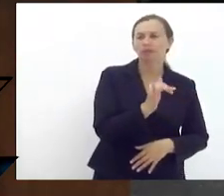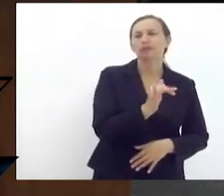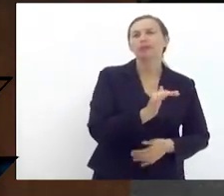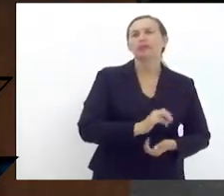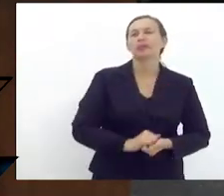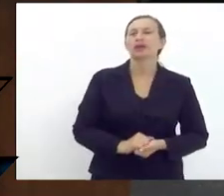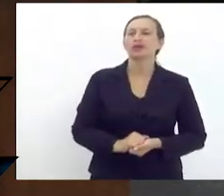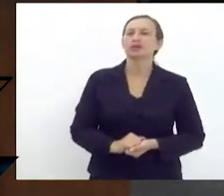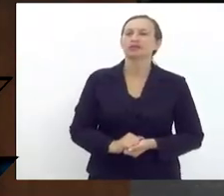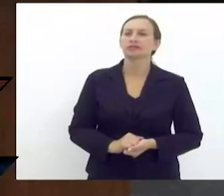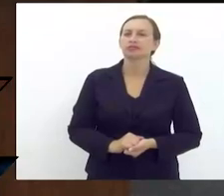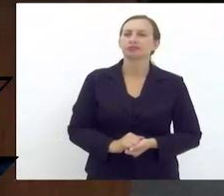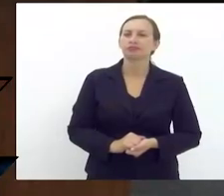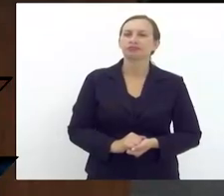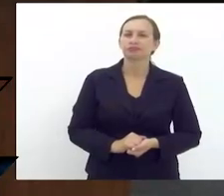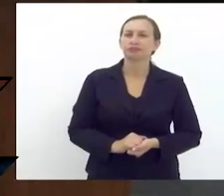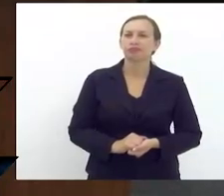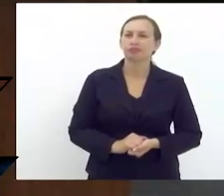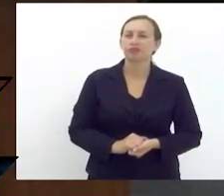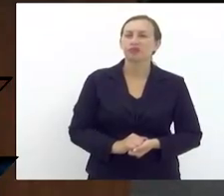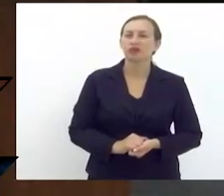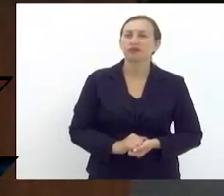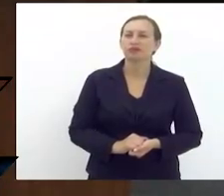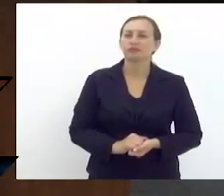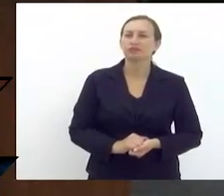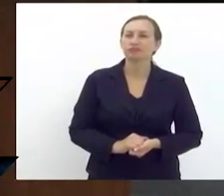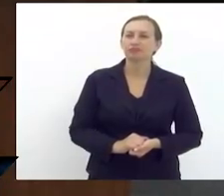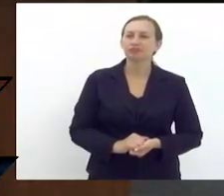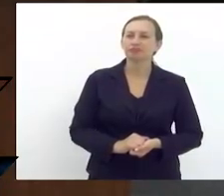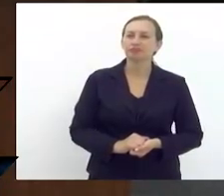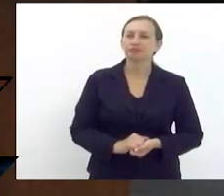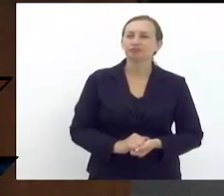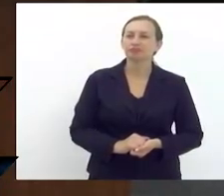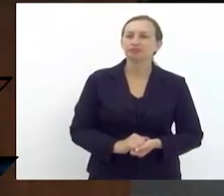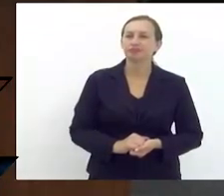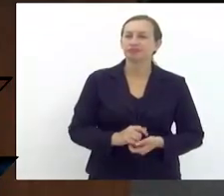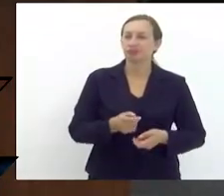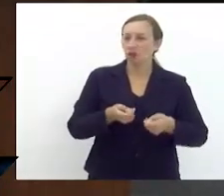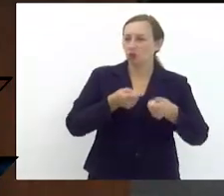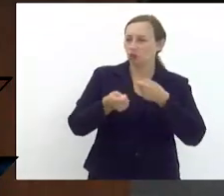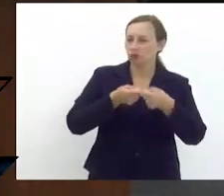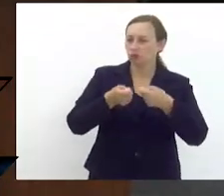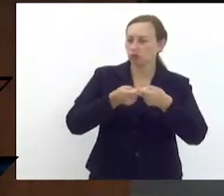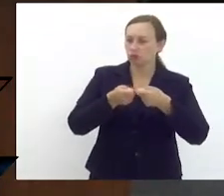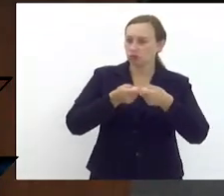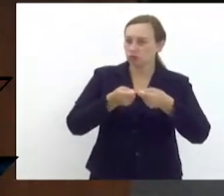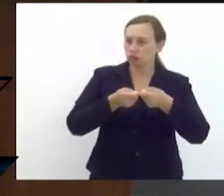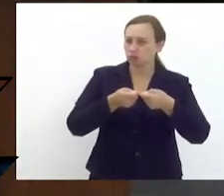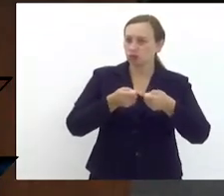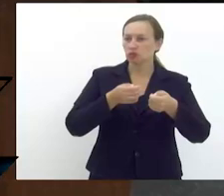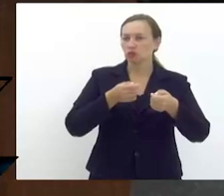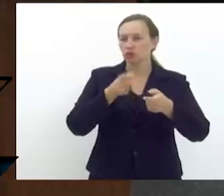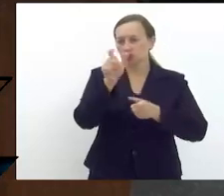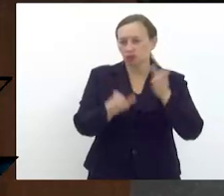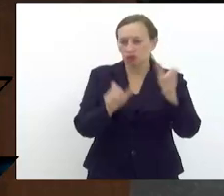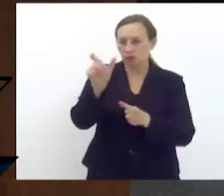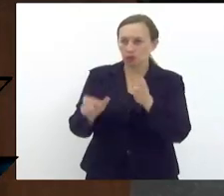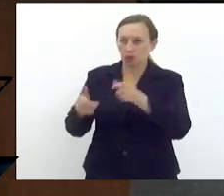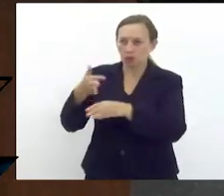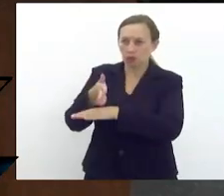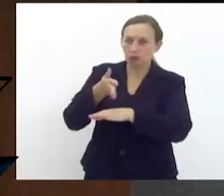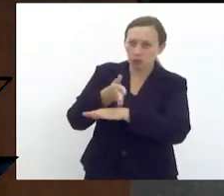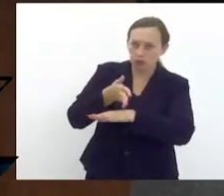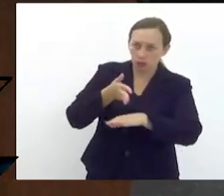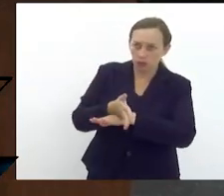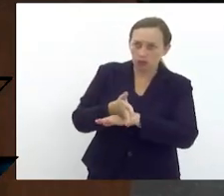que a partir de então deteria não só o controle do acesso exploraria economicamente